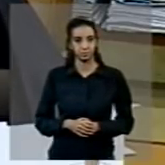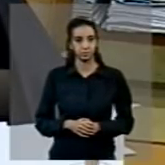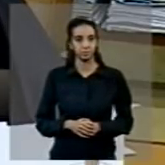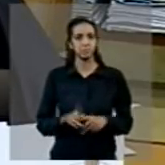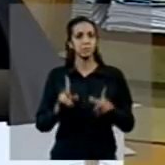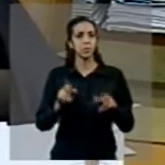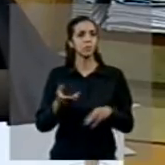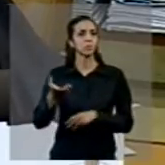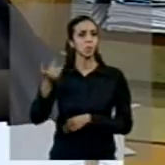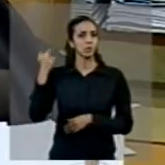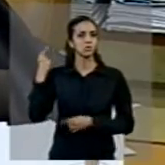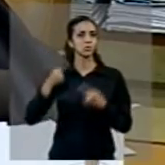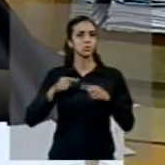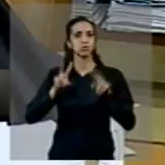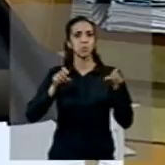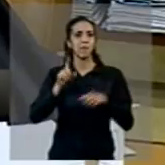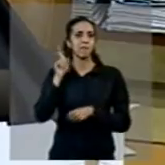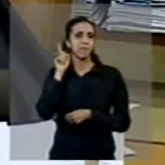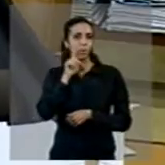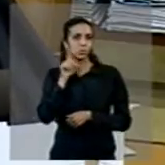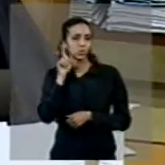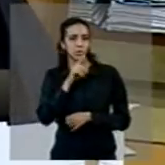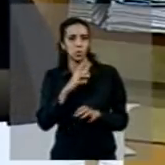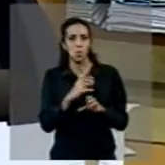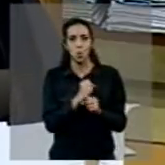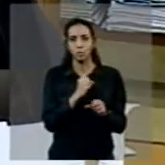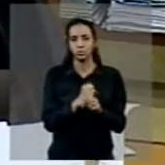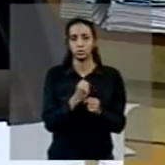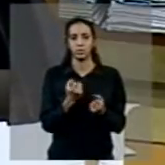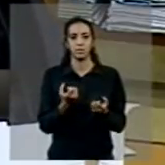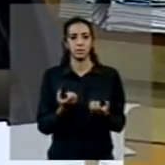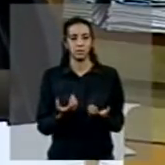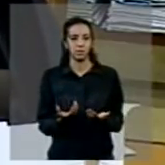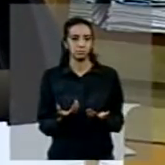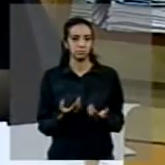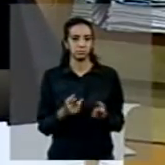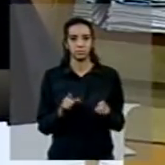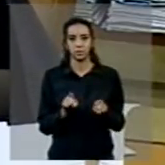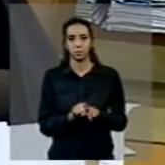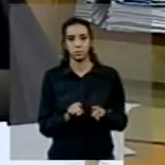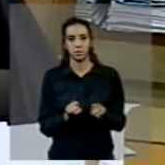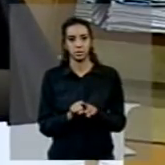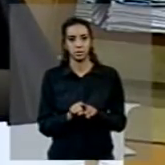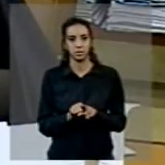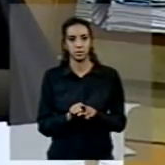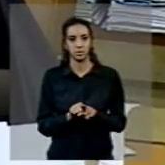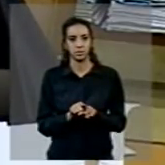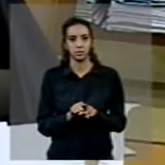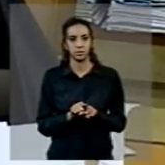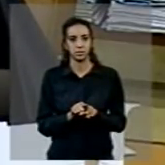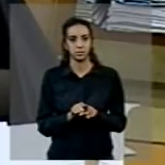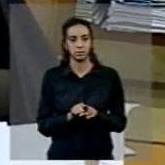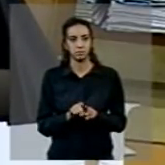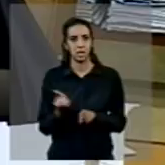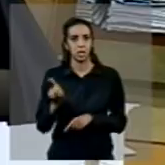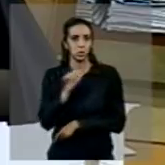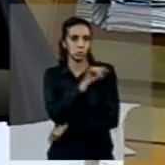discussão sobre a fraude na totalização e também no Rio de